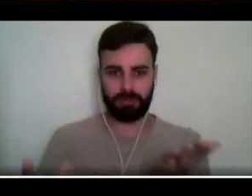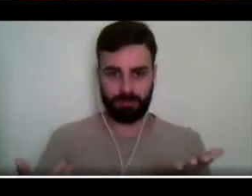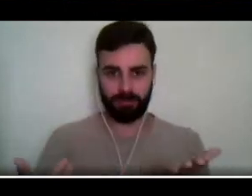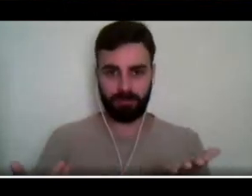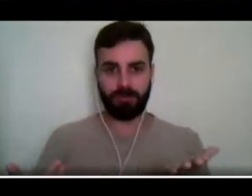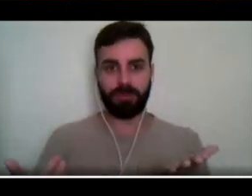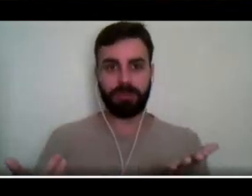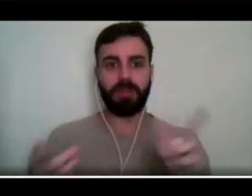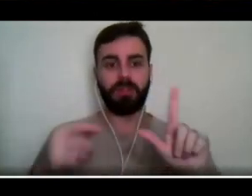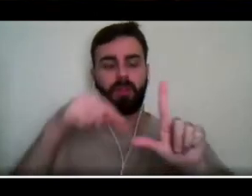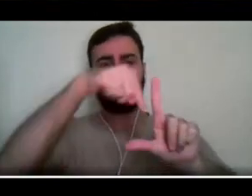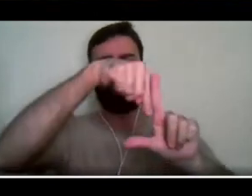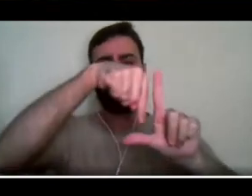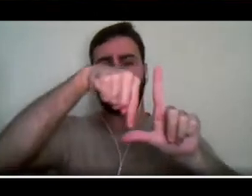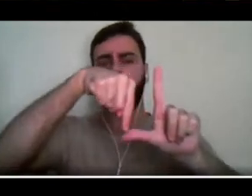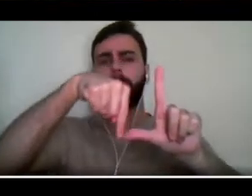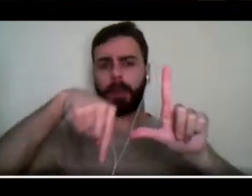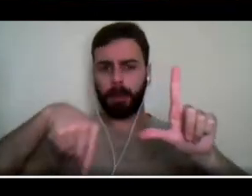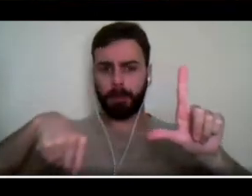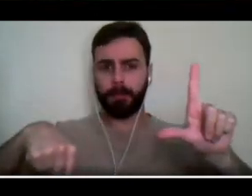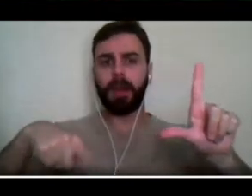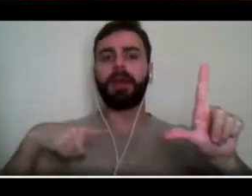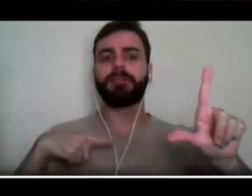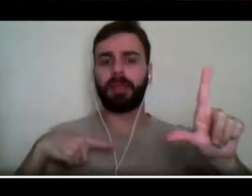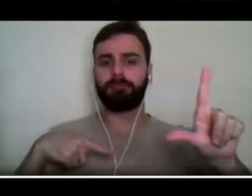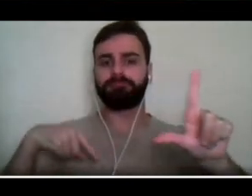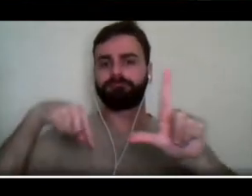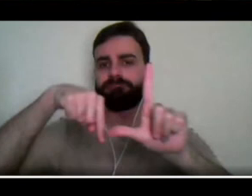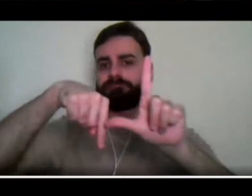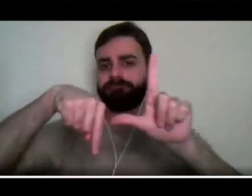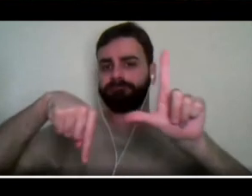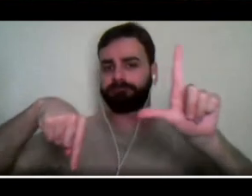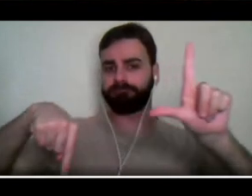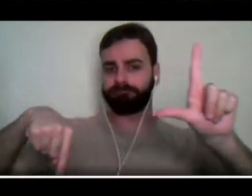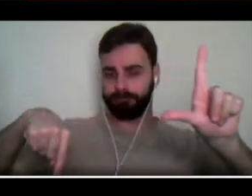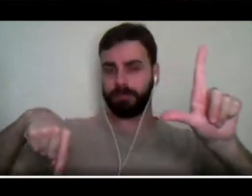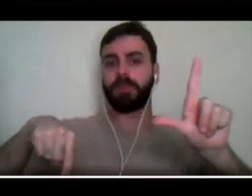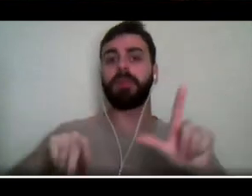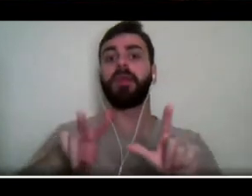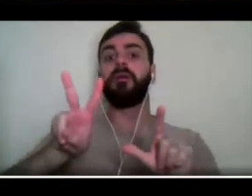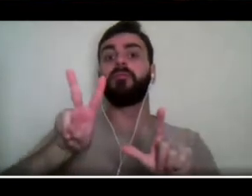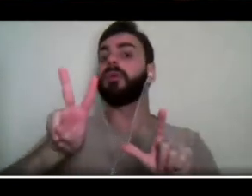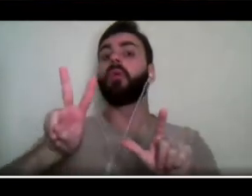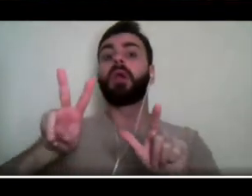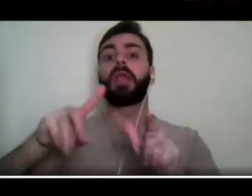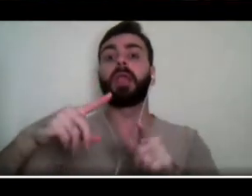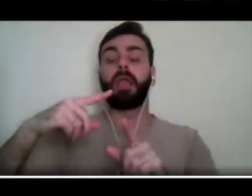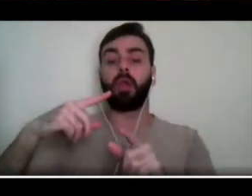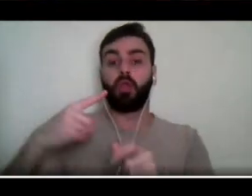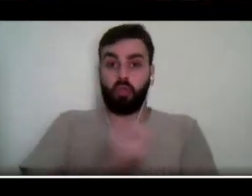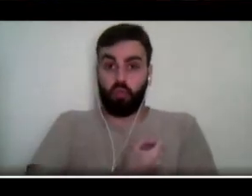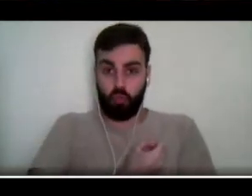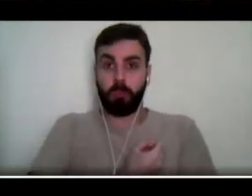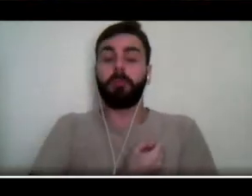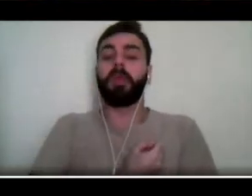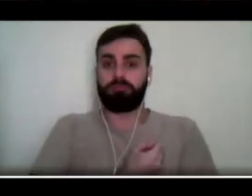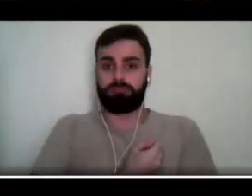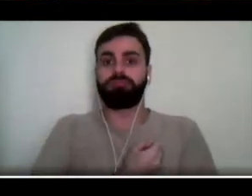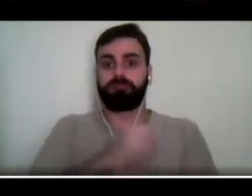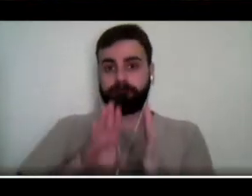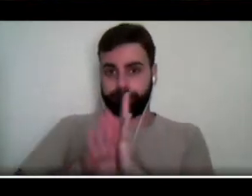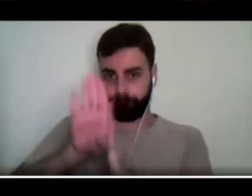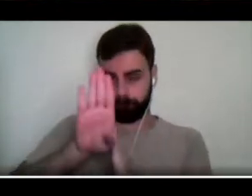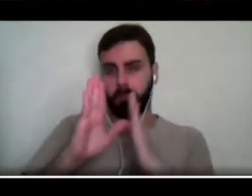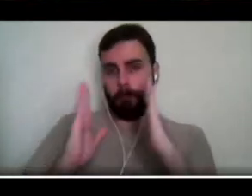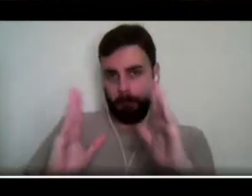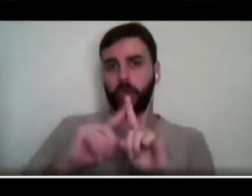está aumentando em módulo e ficando cada vez mais negativa. Claro? E quando eu faço o